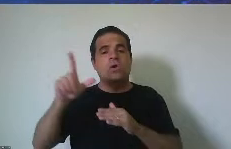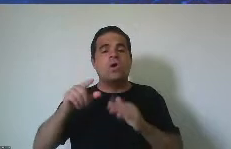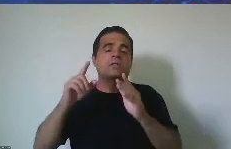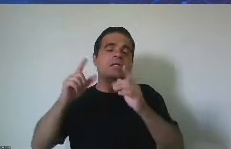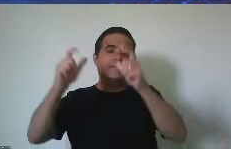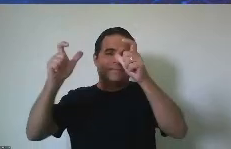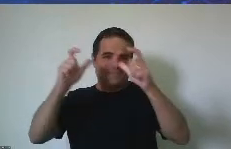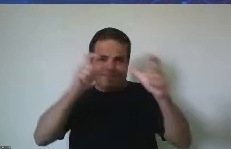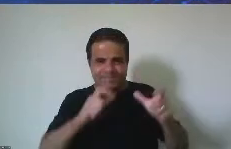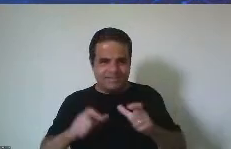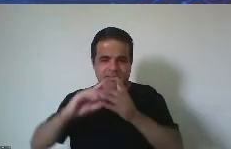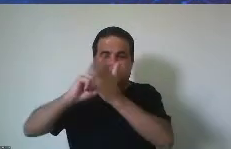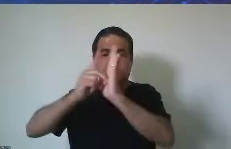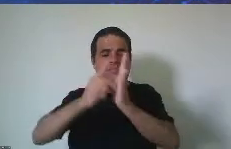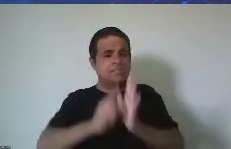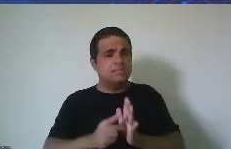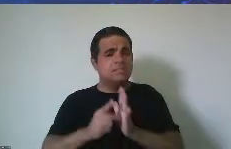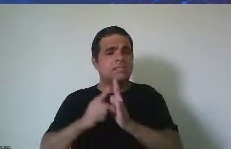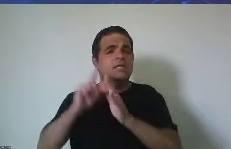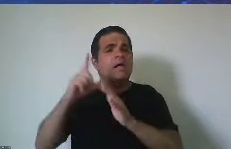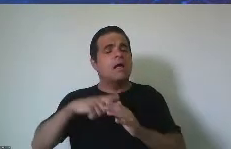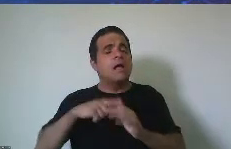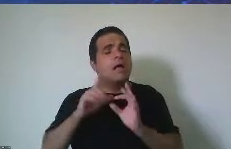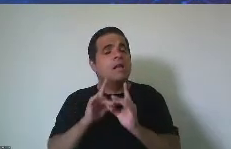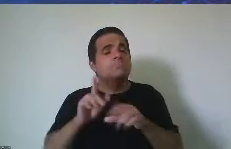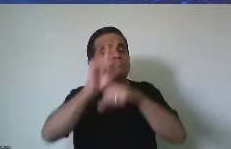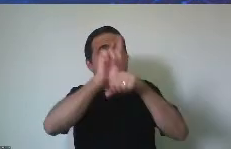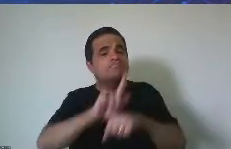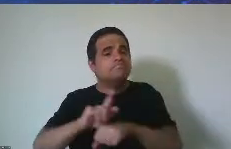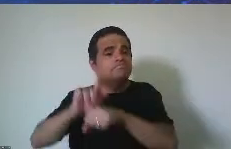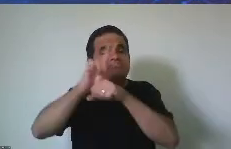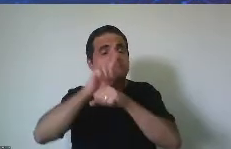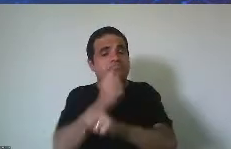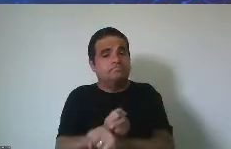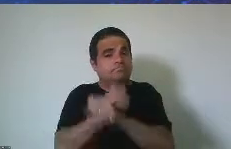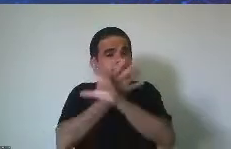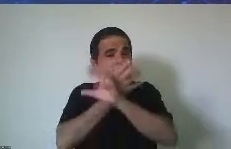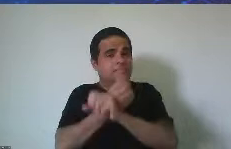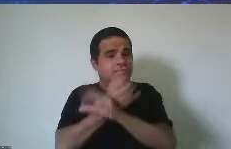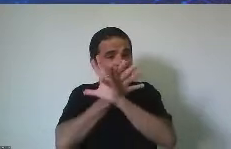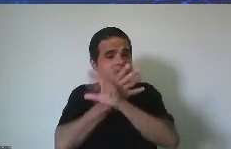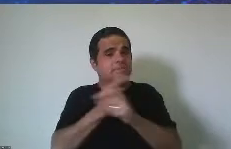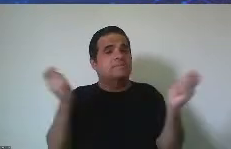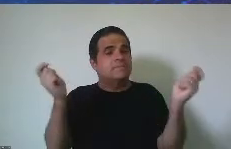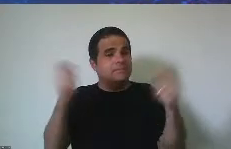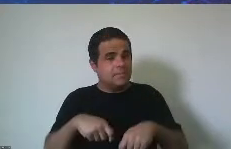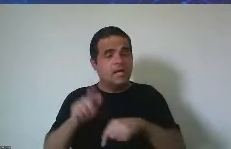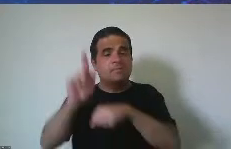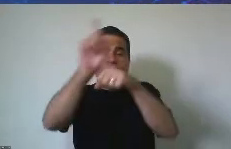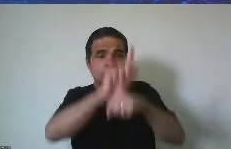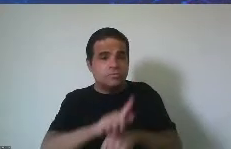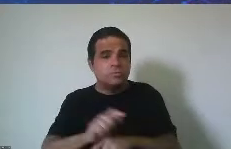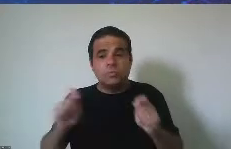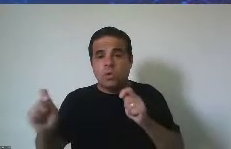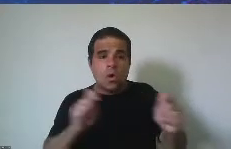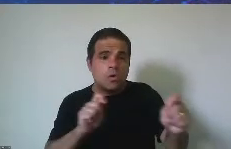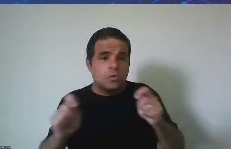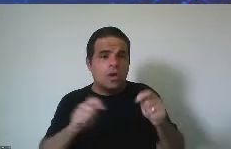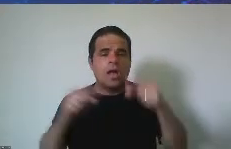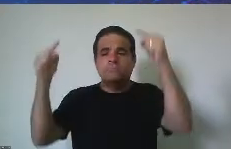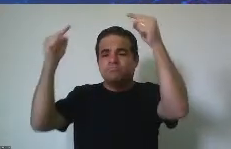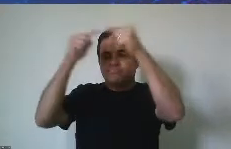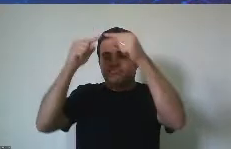subestação digital permite o gerenciamento remoto do sistemas da subestação então permite a gente aplicar